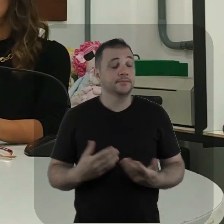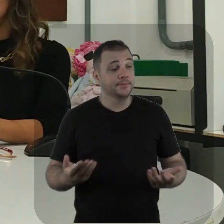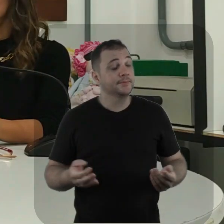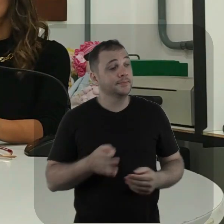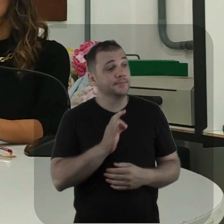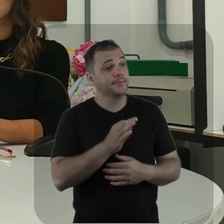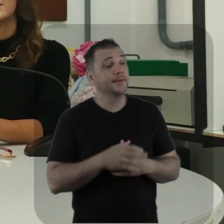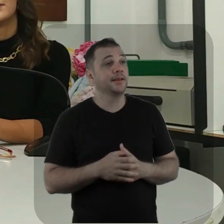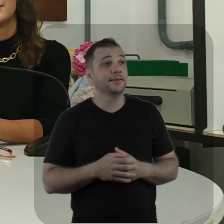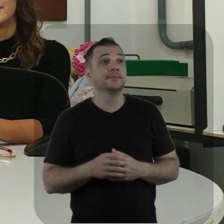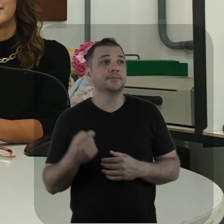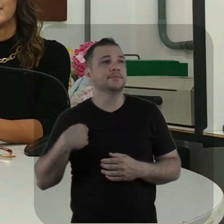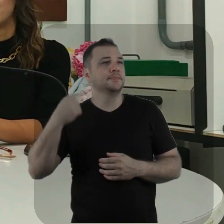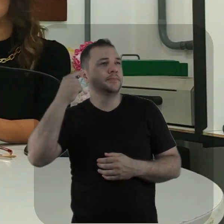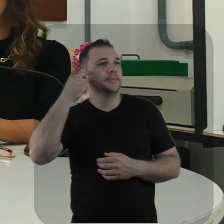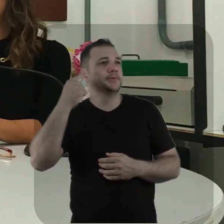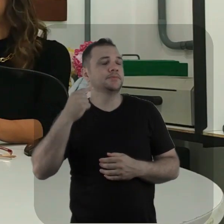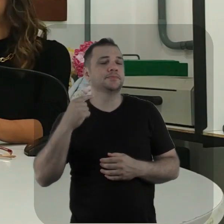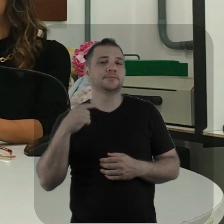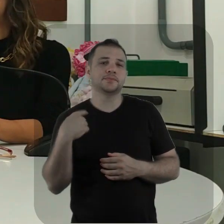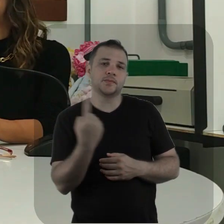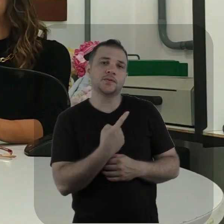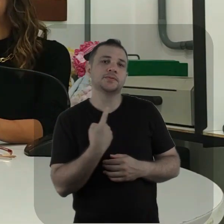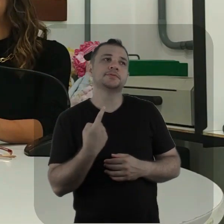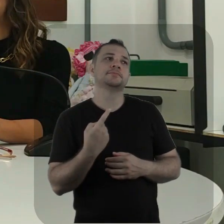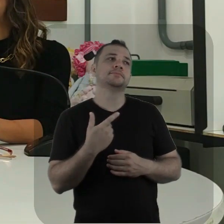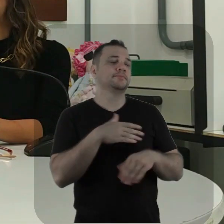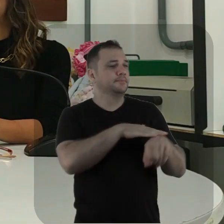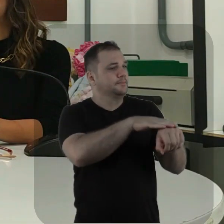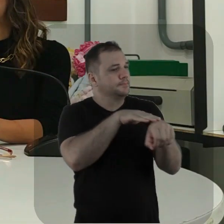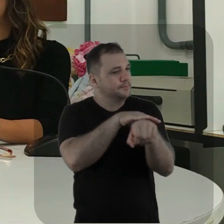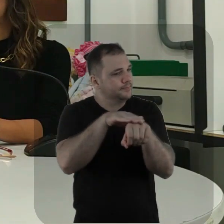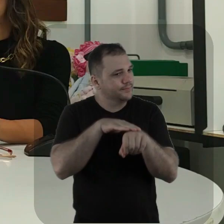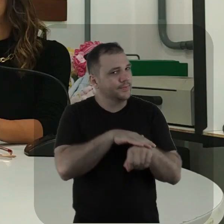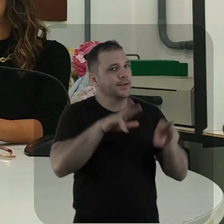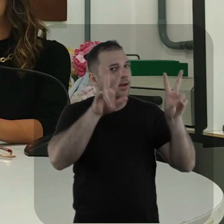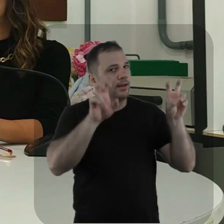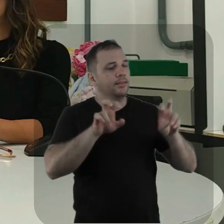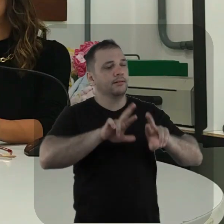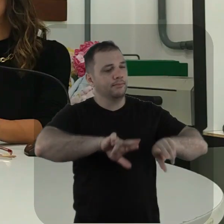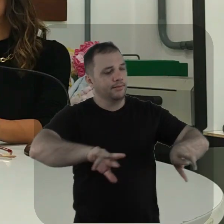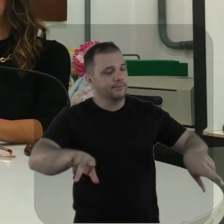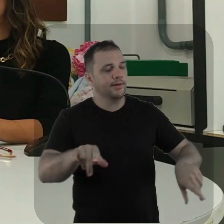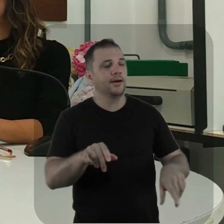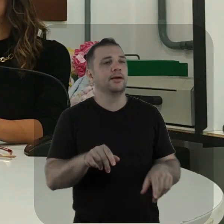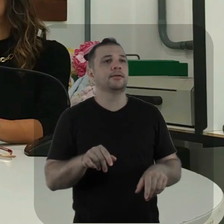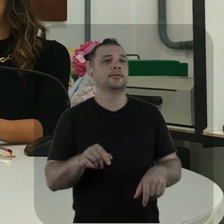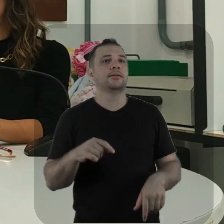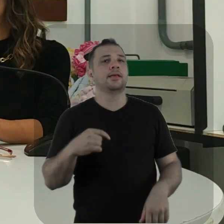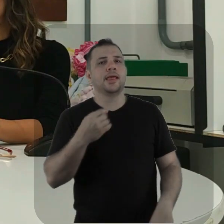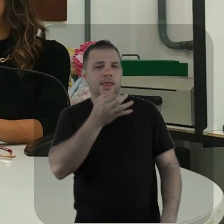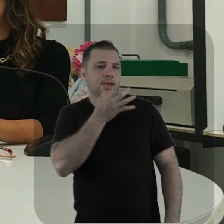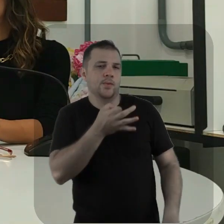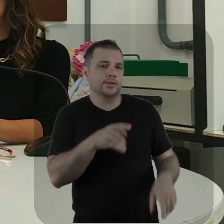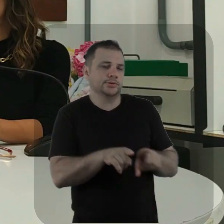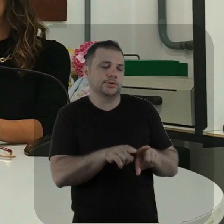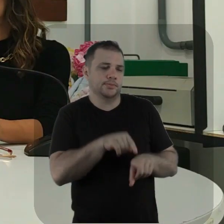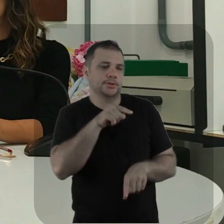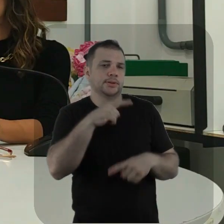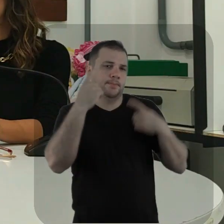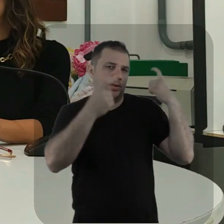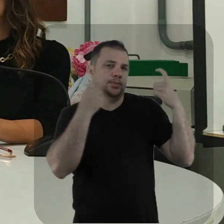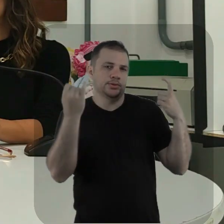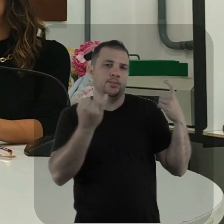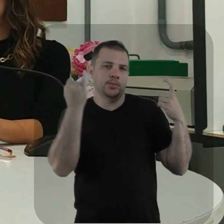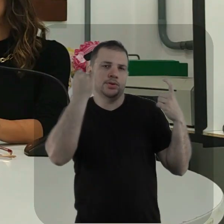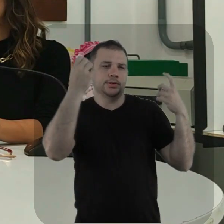Então, é isso. Eu penso que a gente já, né, pôde aí desenvolver muitos temas, falar um pouco. Penso que é uma